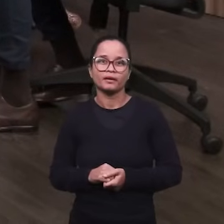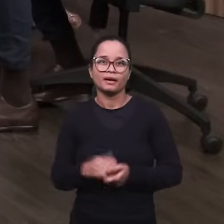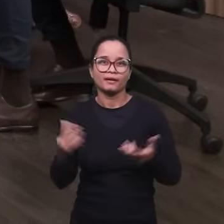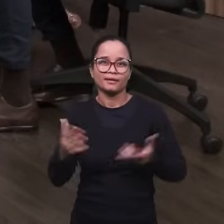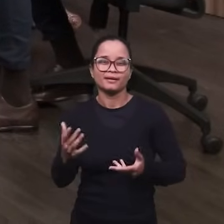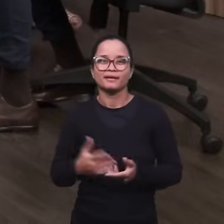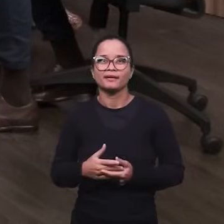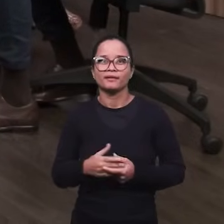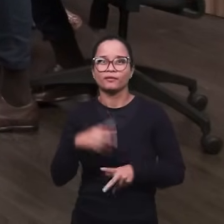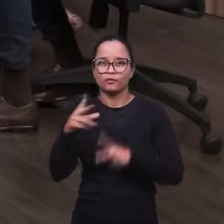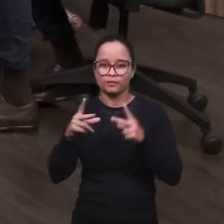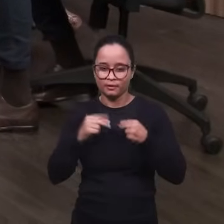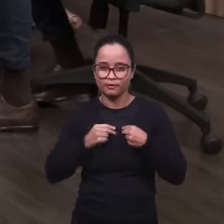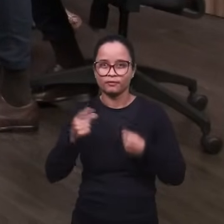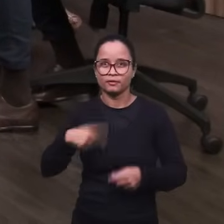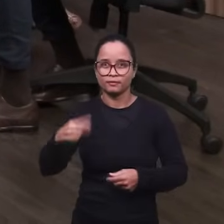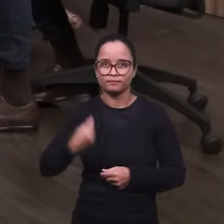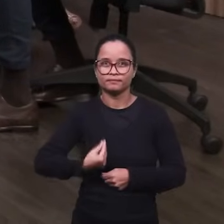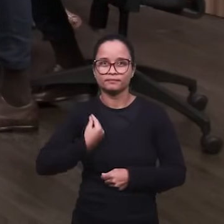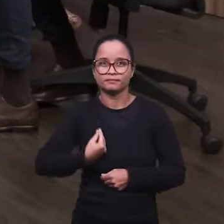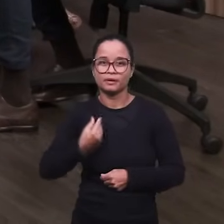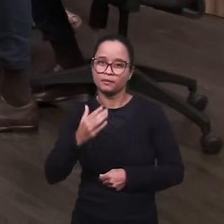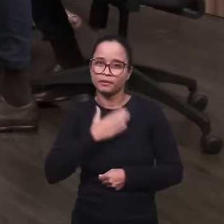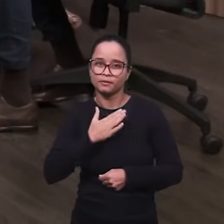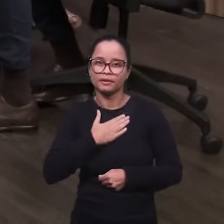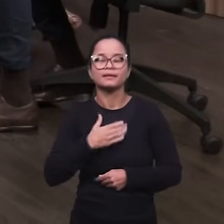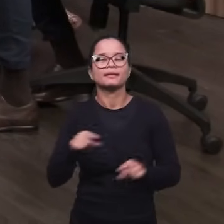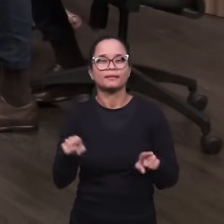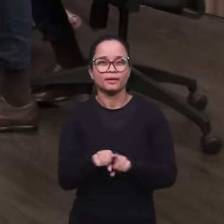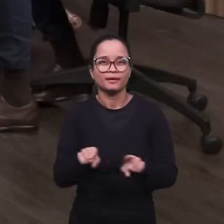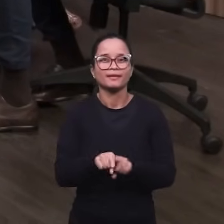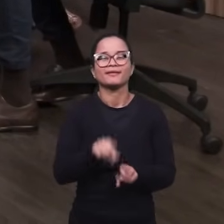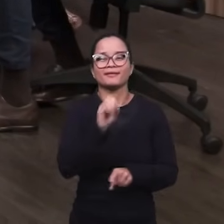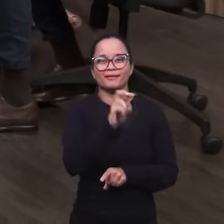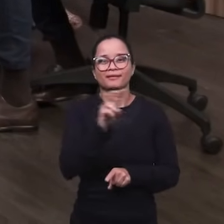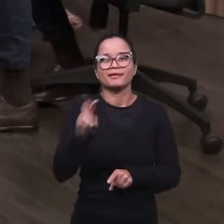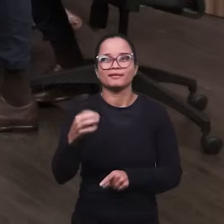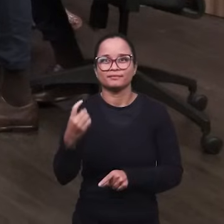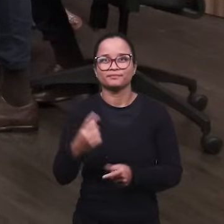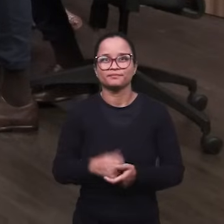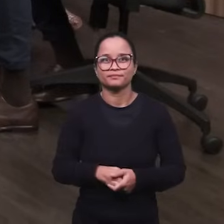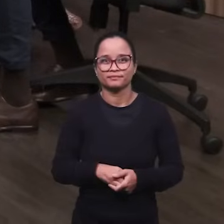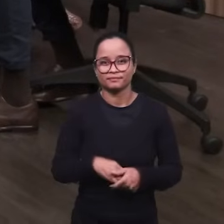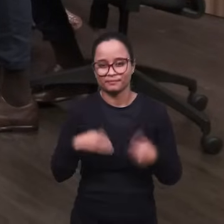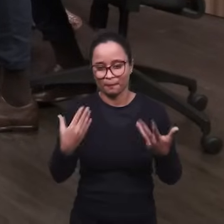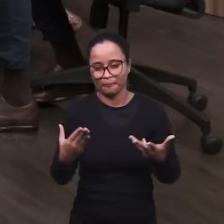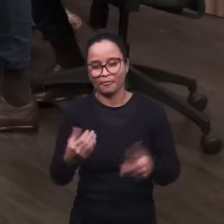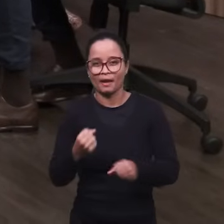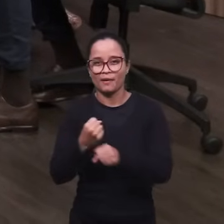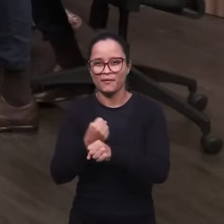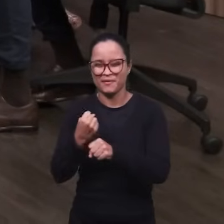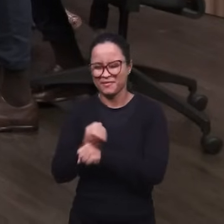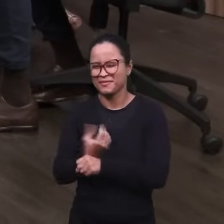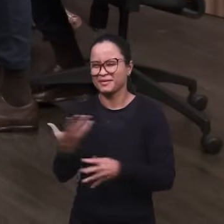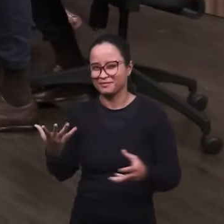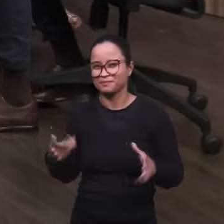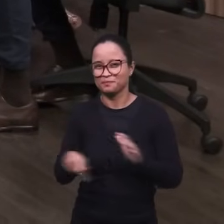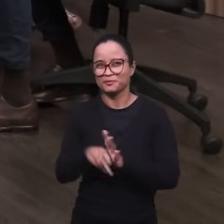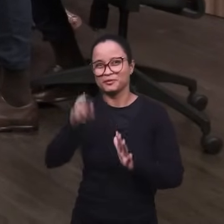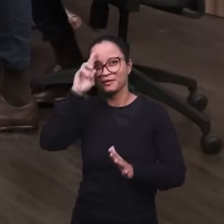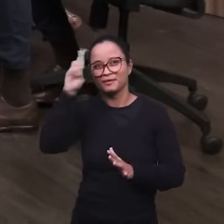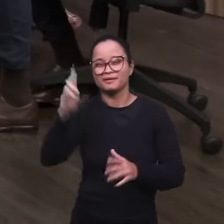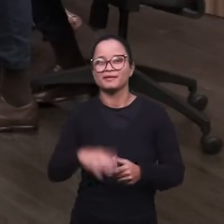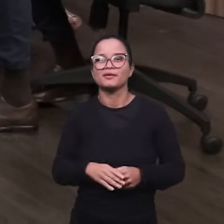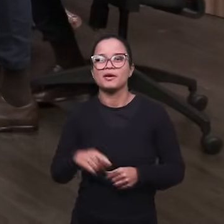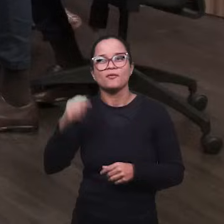que é uma igreja que foi um presente, sabe, para as nossas vidas. Uma Foi bênção. para mim, passei por É lá. mesmo? Foi um Uma presente para mim bênção. também. Aliás, a obra, né?